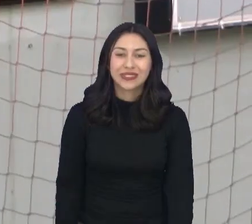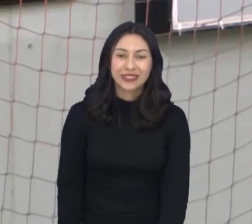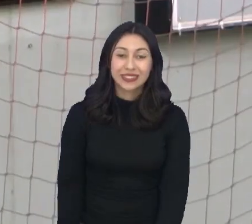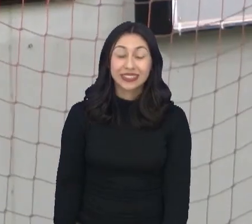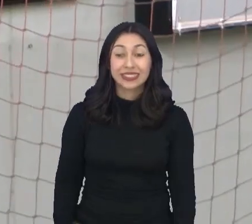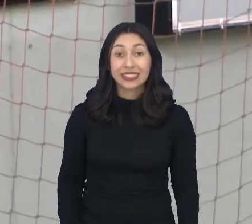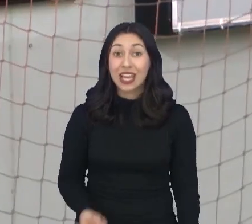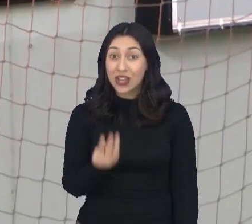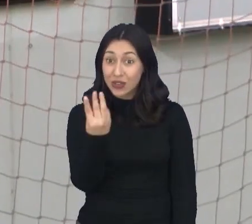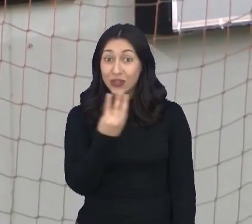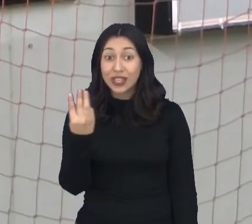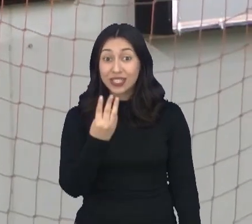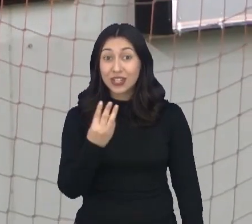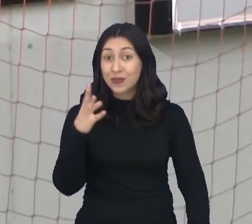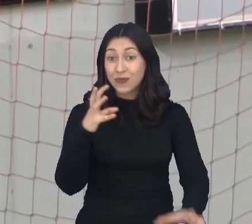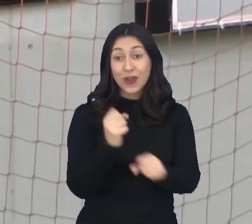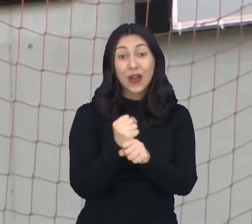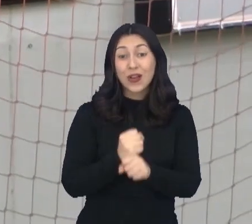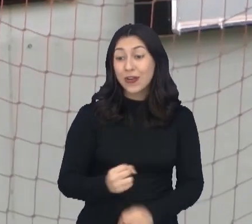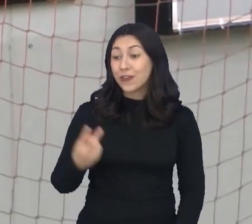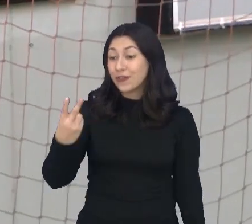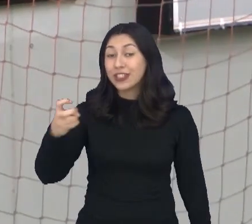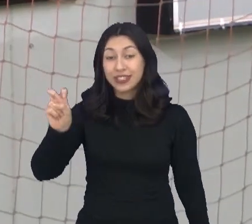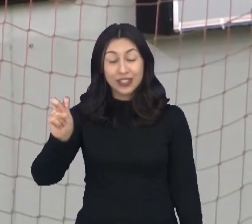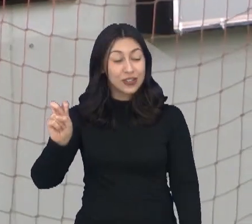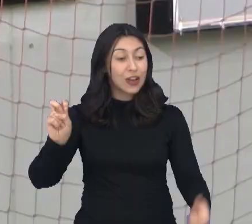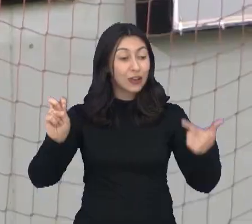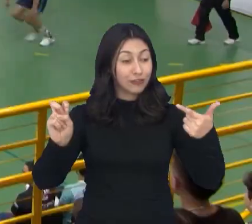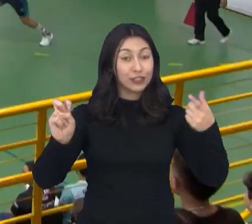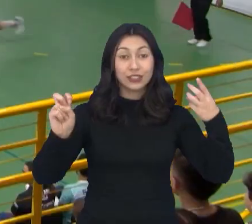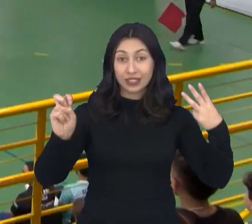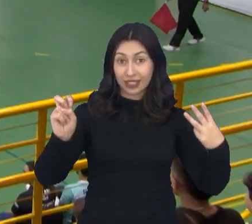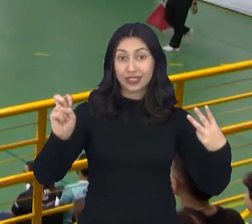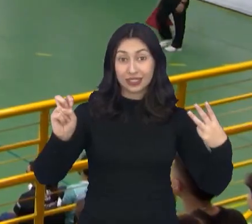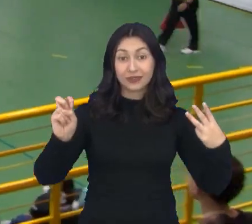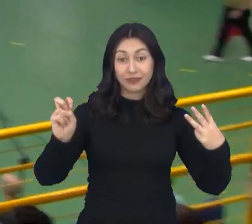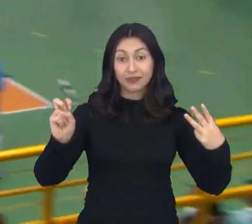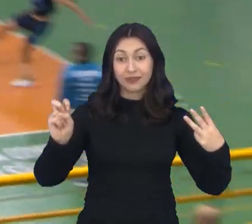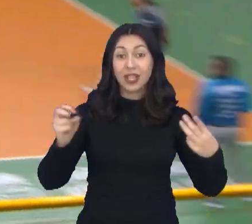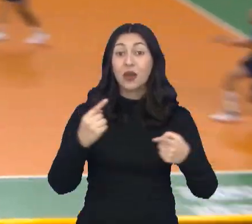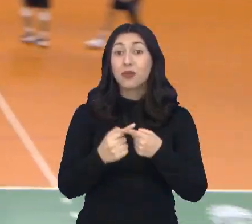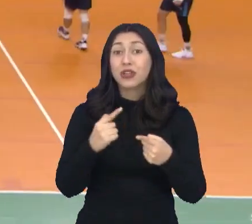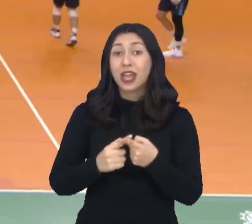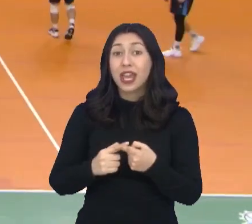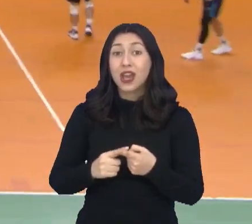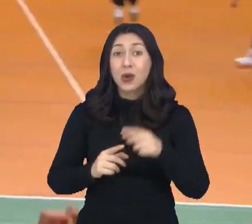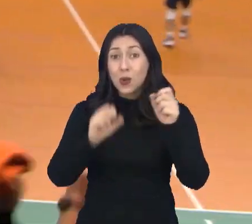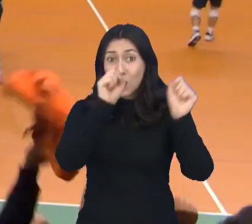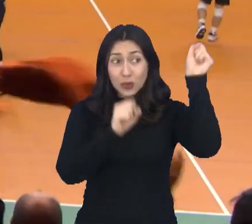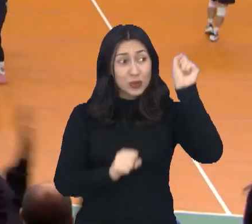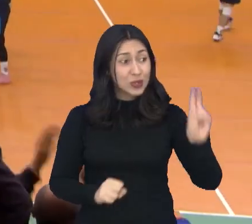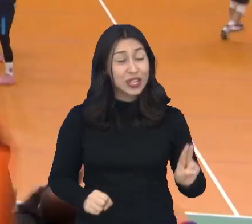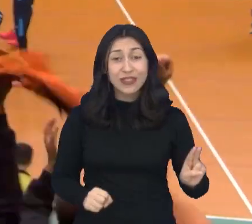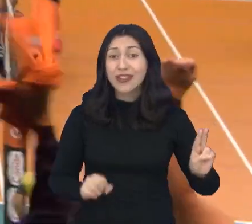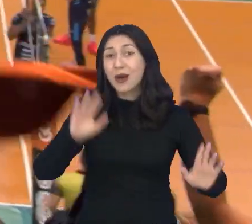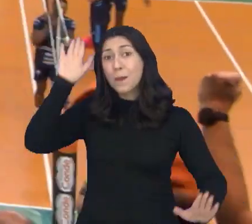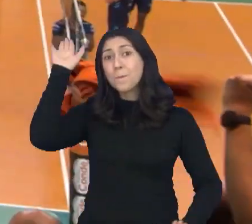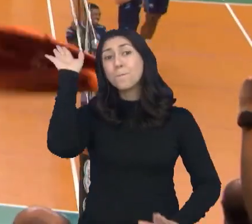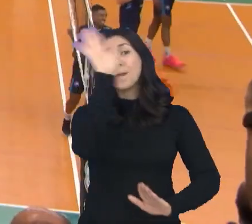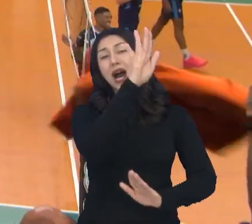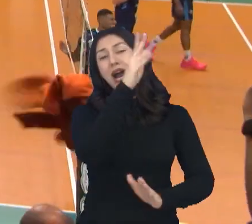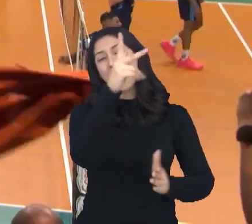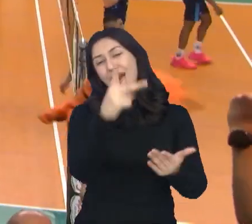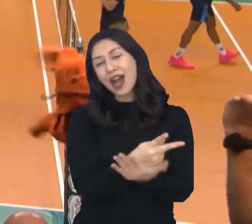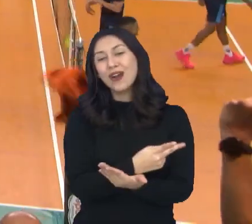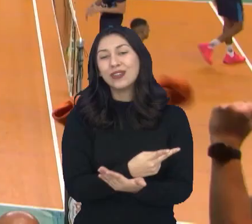E o terceiro set fechou em 25-23 para o São José, nesse erro de saque do Suzano. Era a virada